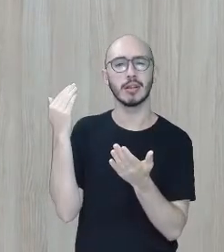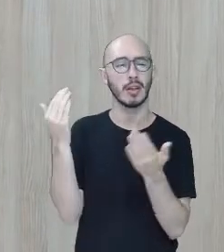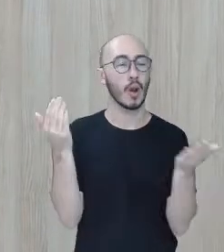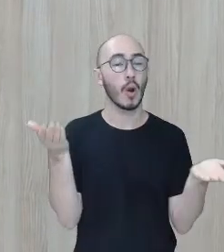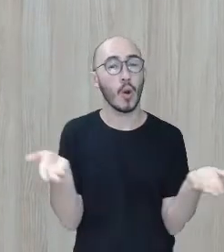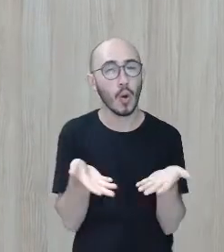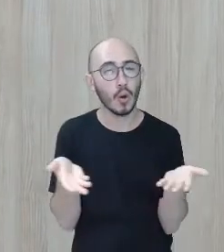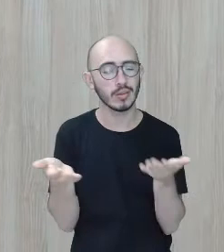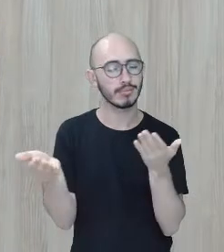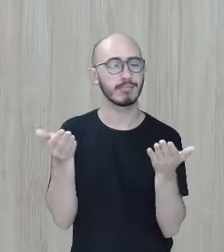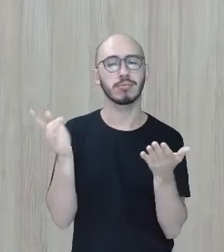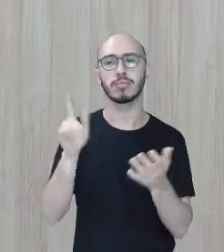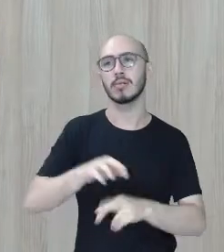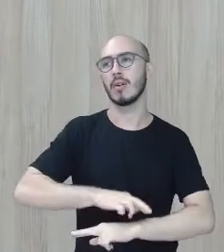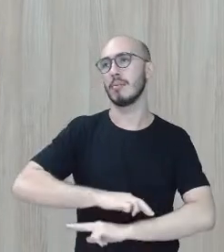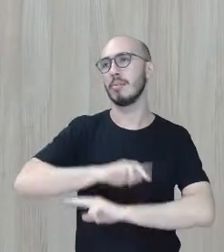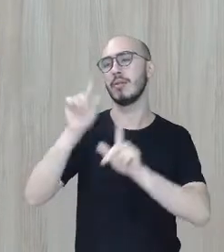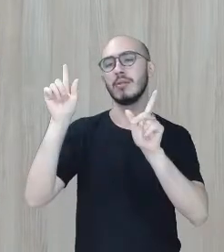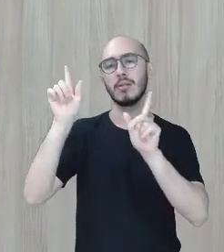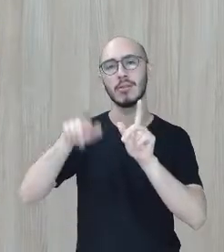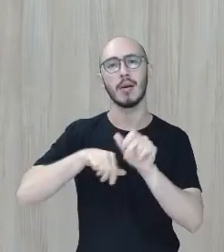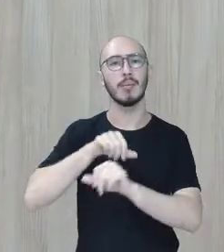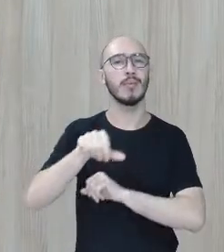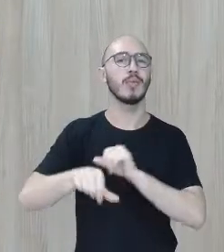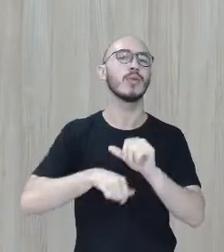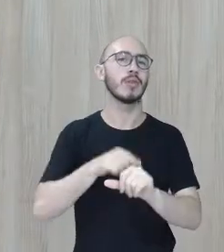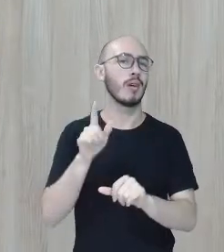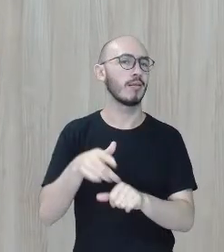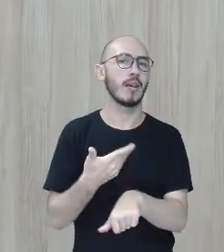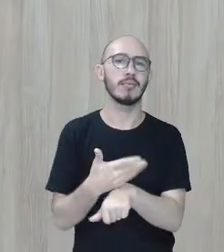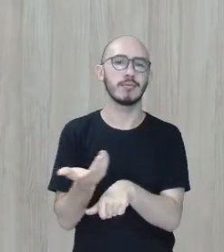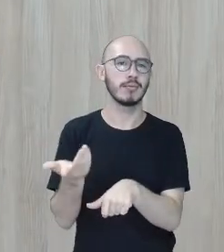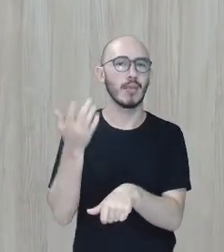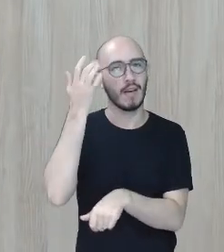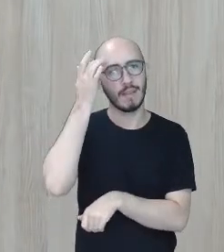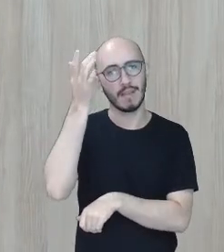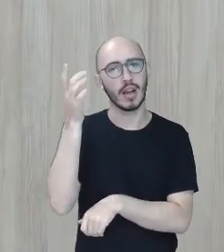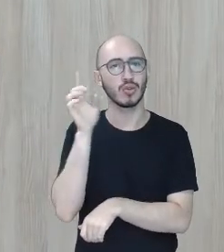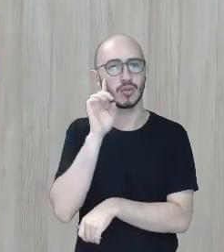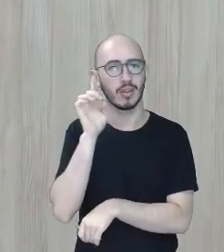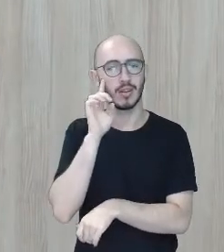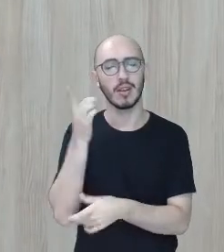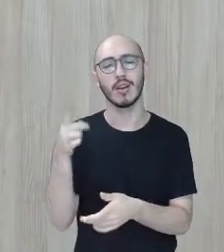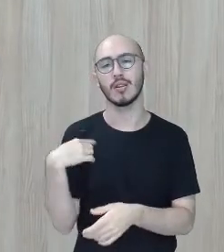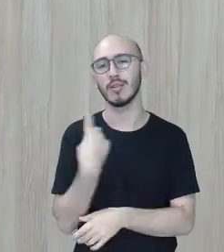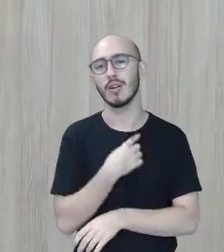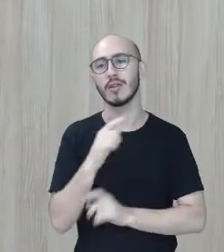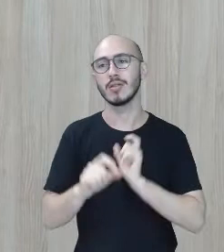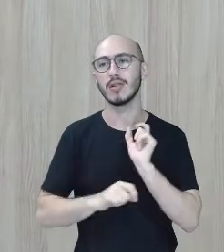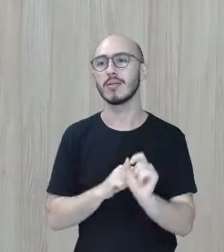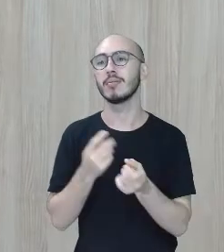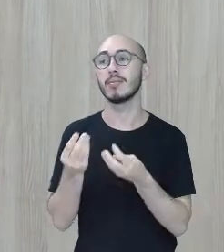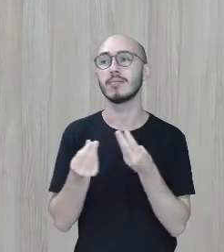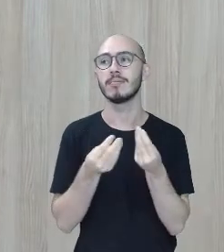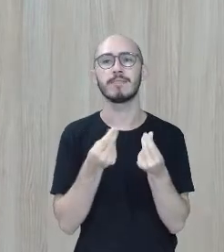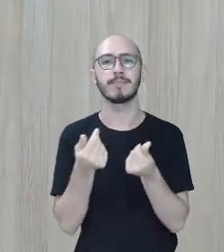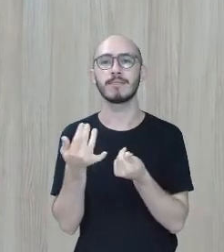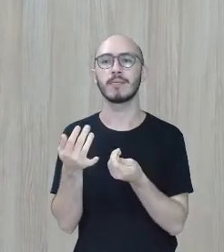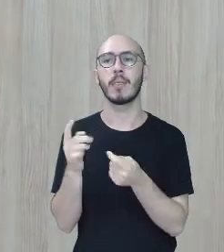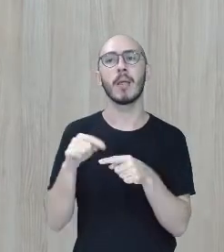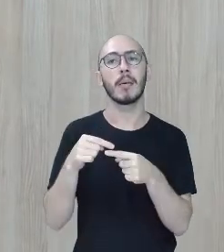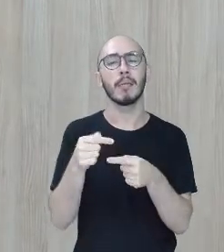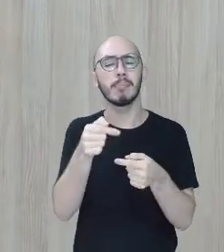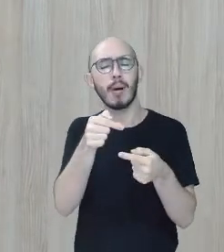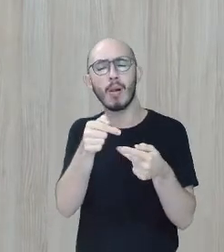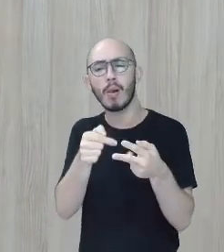hoje, mudou muito, né? A praticidade da nossa vida diária. Às vezes achamos que corremos muito, mas a